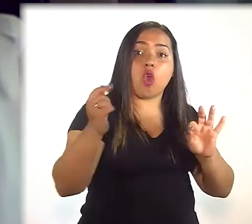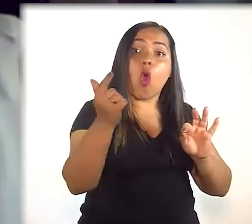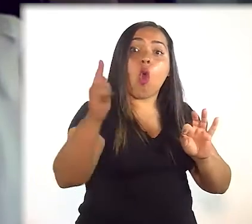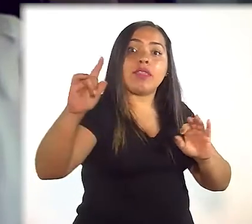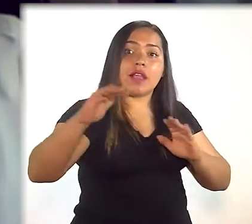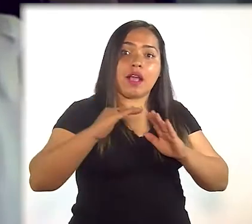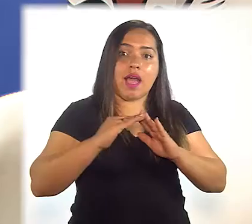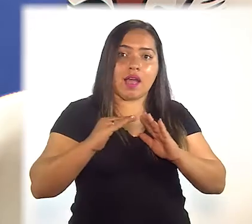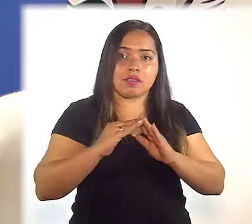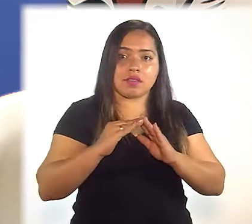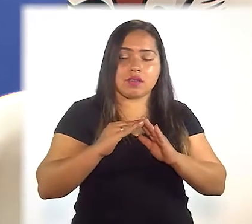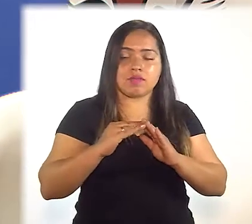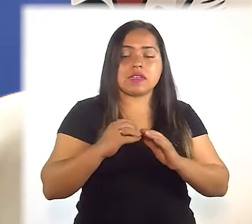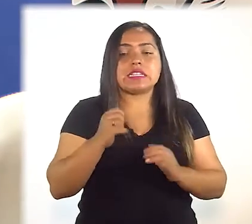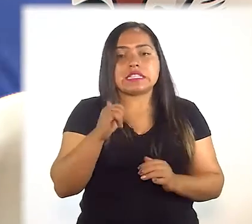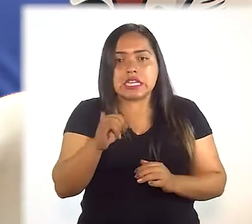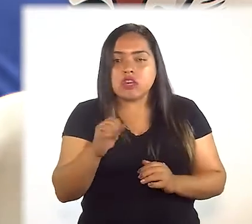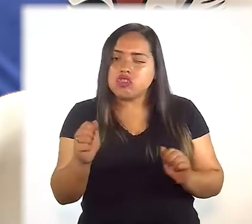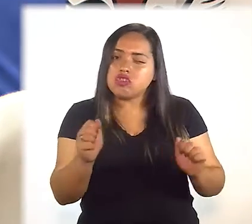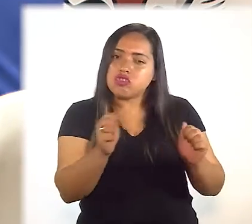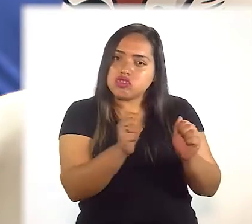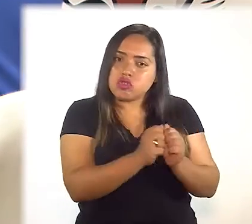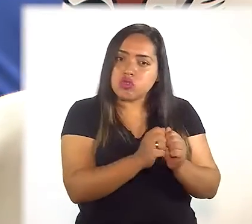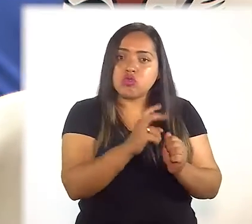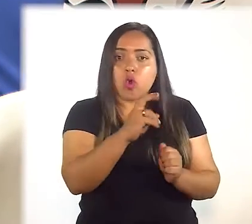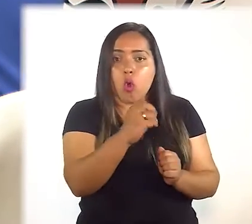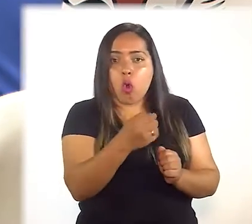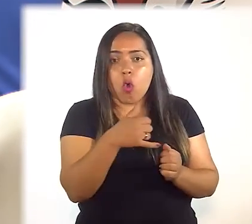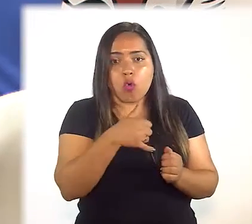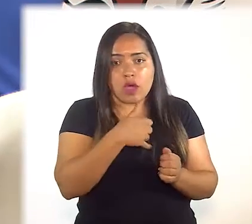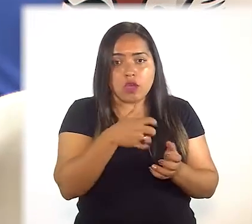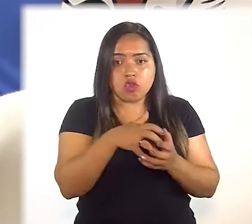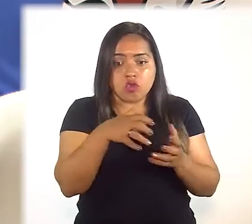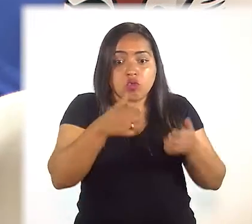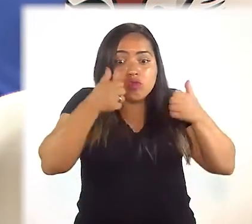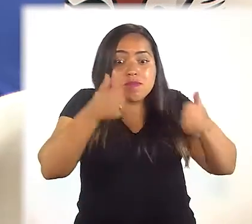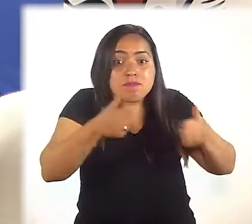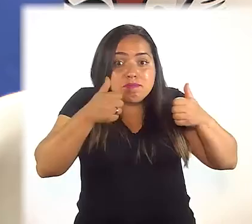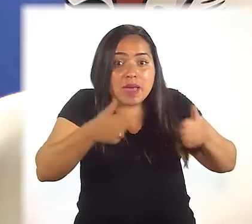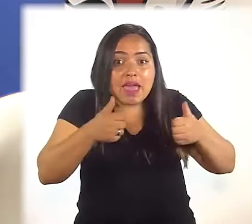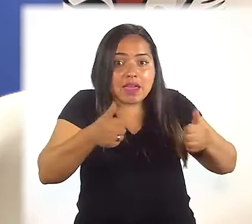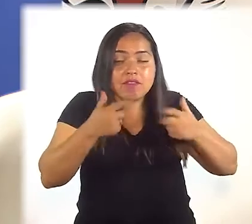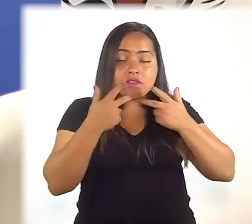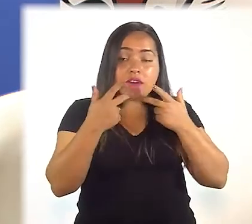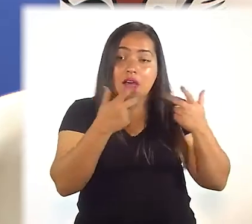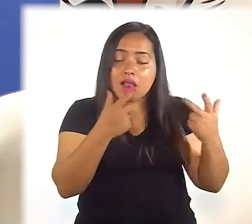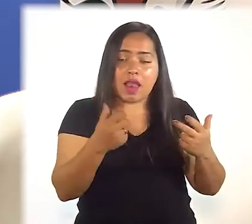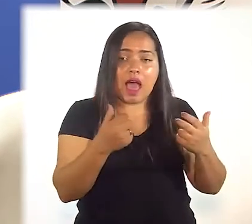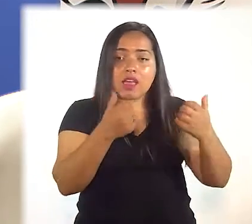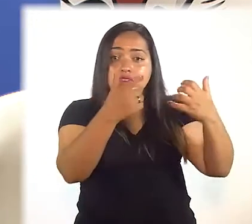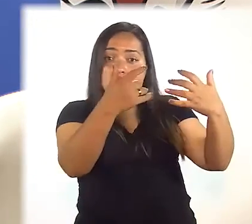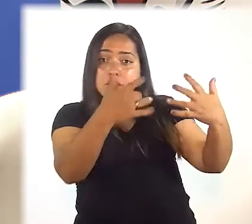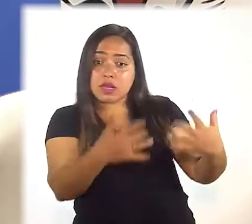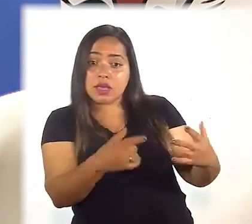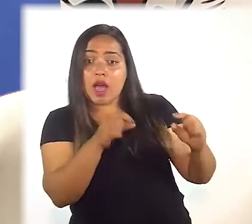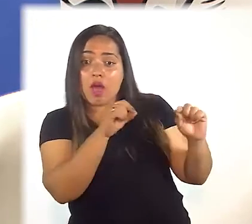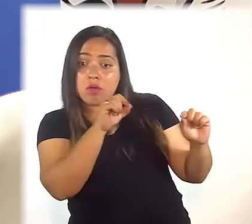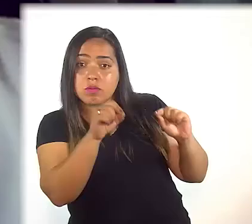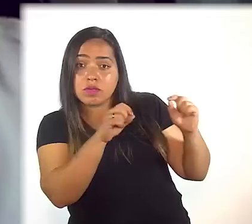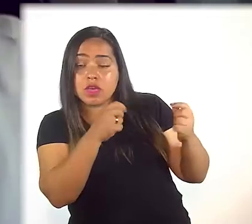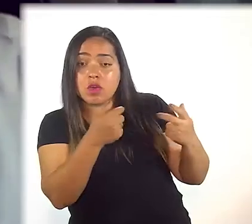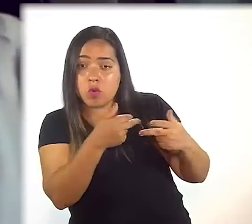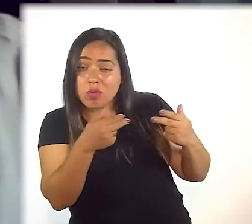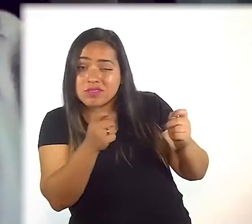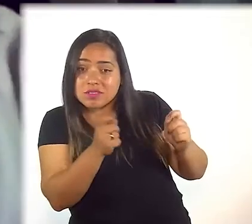se o idoso não está com ele, está com um terceiro, um primo... Terceiro, né? Então, por exemplo, se estiver com ele, de duas